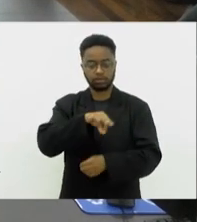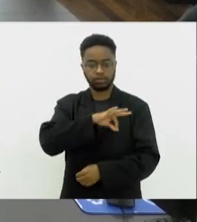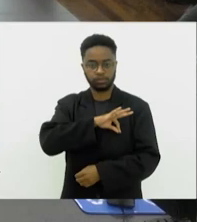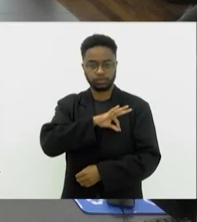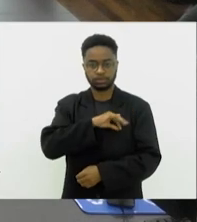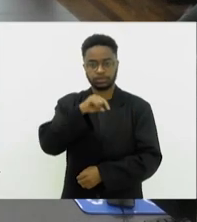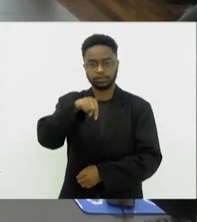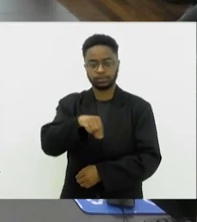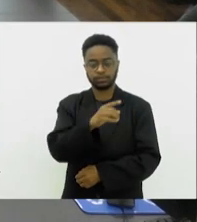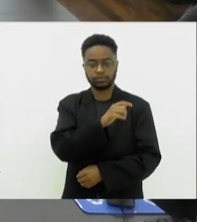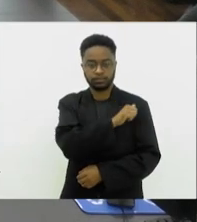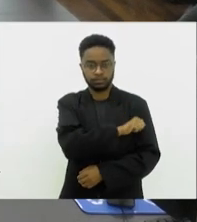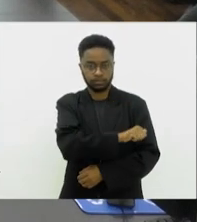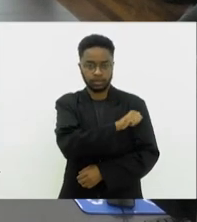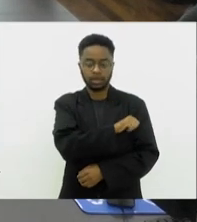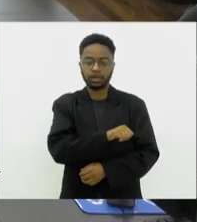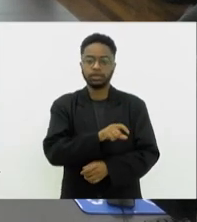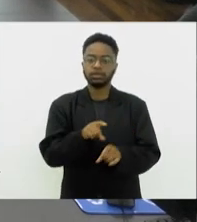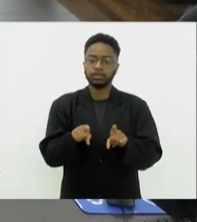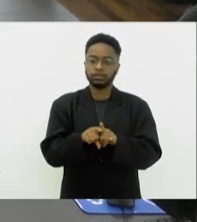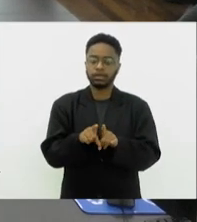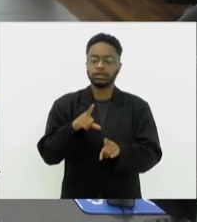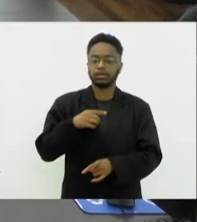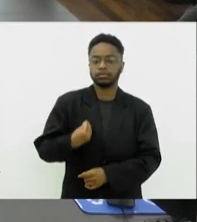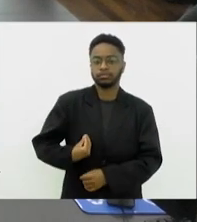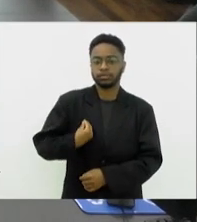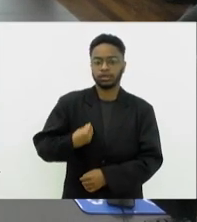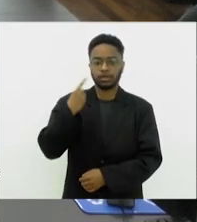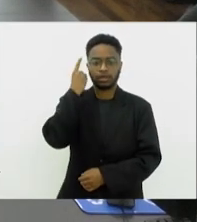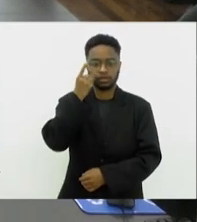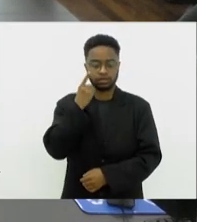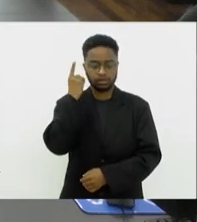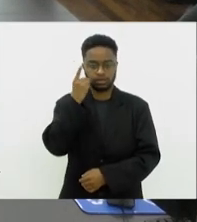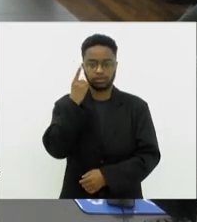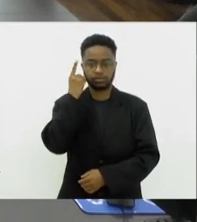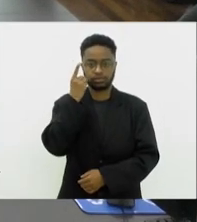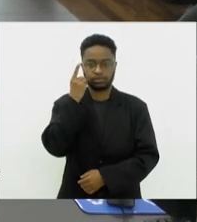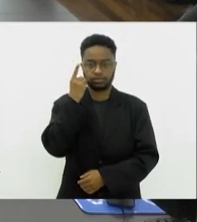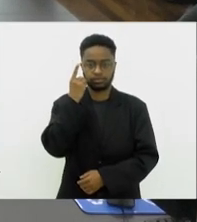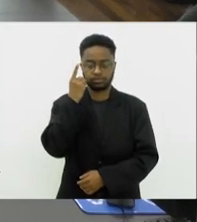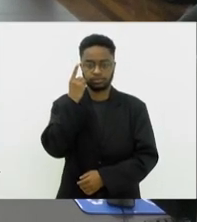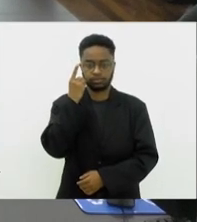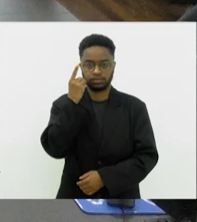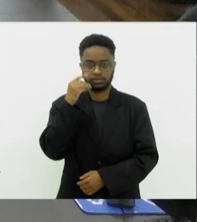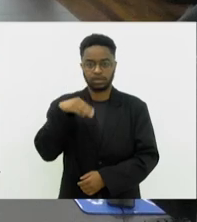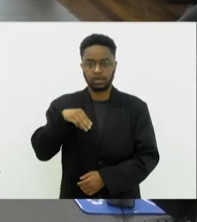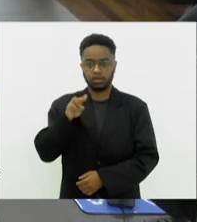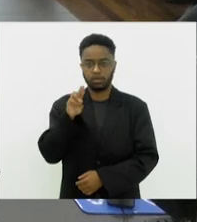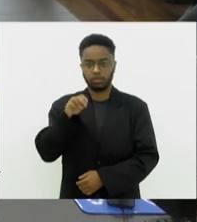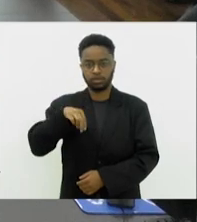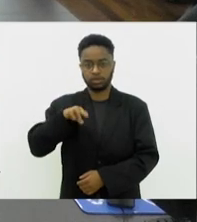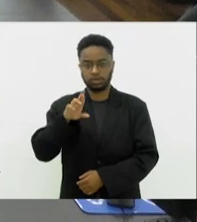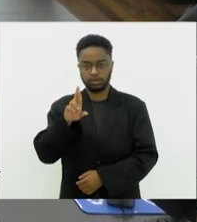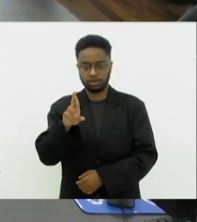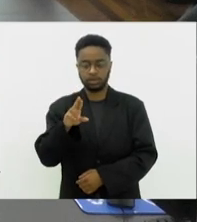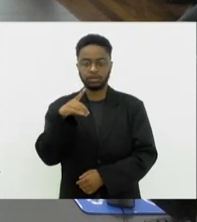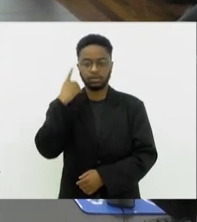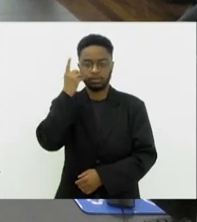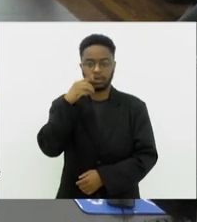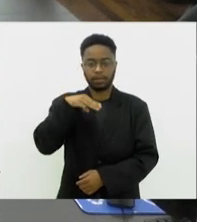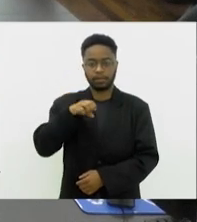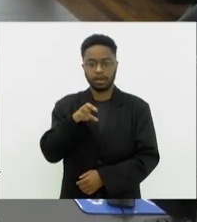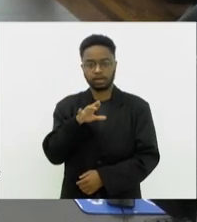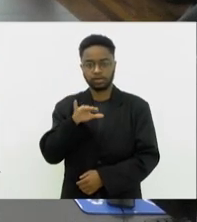do Estado do Rio de Janeiro e contando com a presença dos Senhores deputado eh munir Neto Deputado Márcio